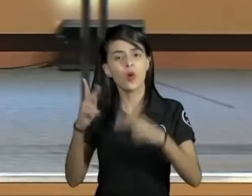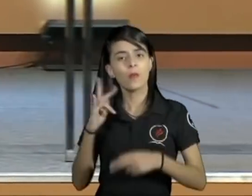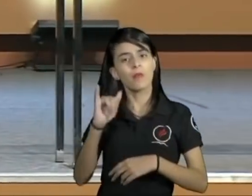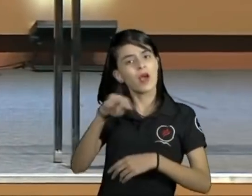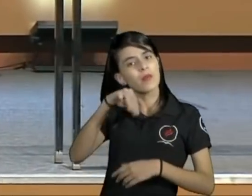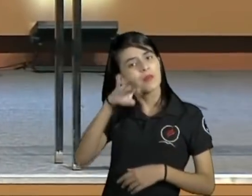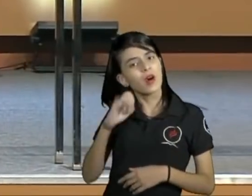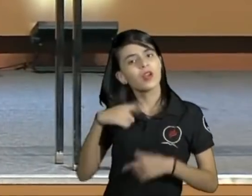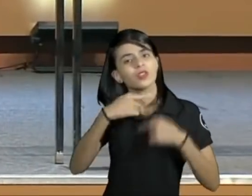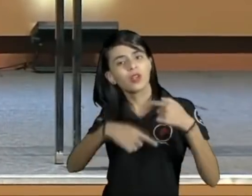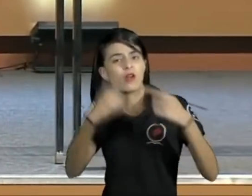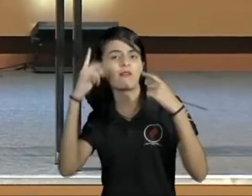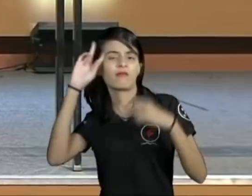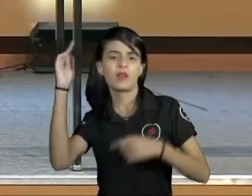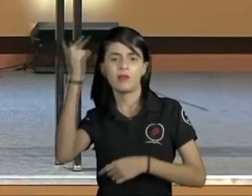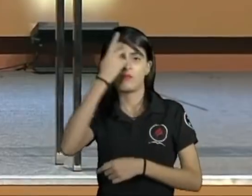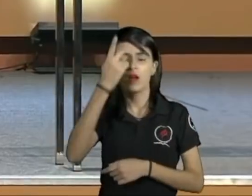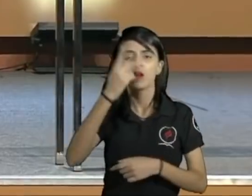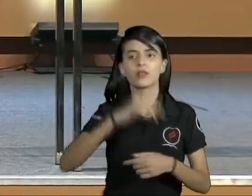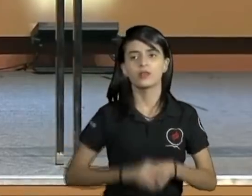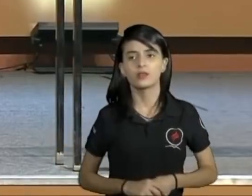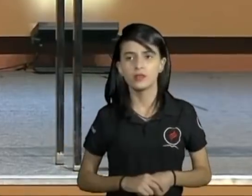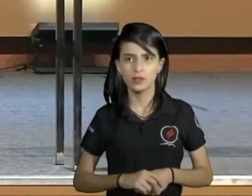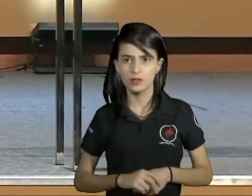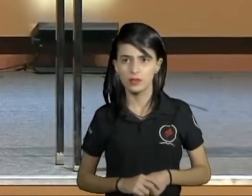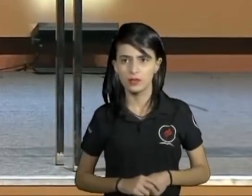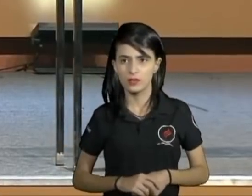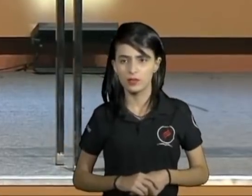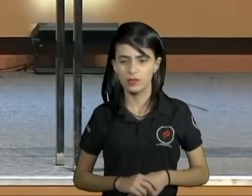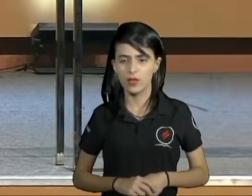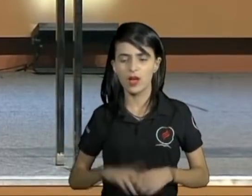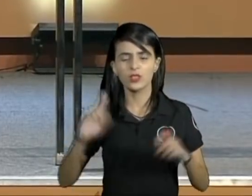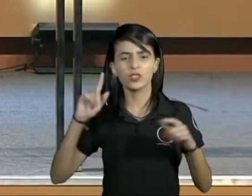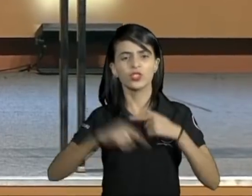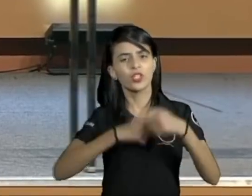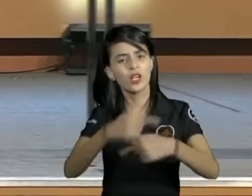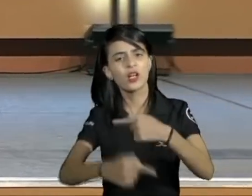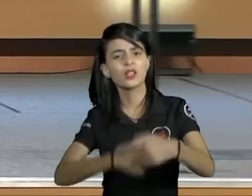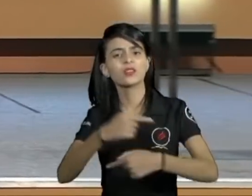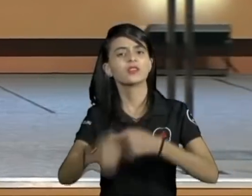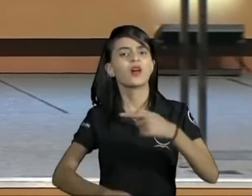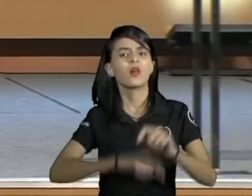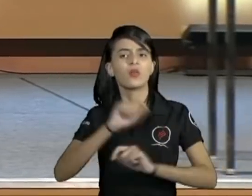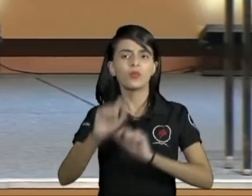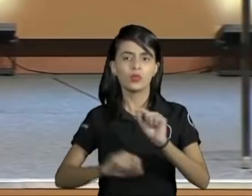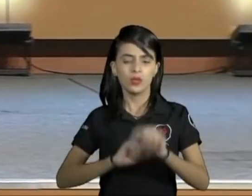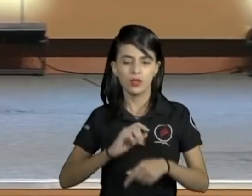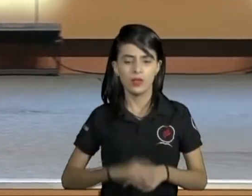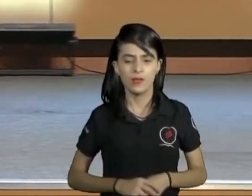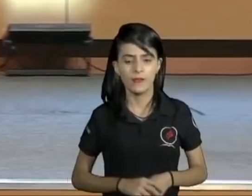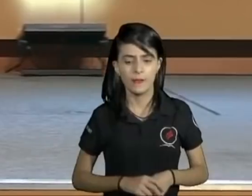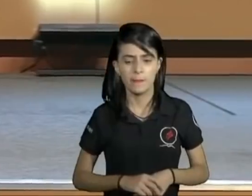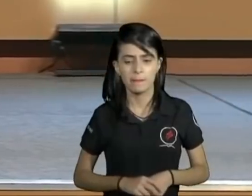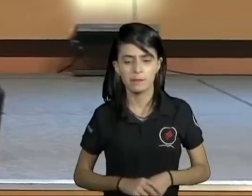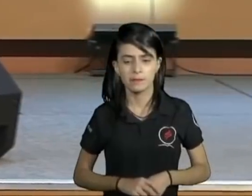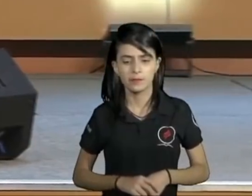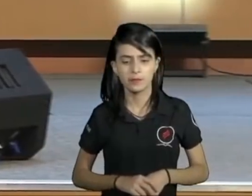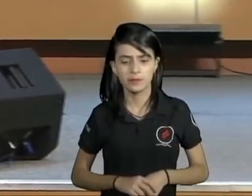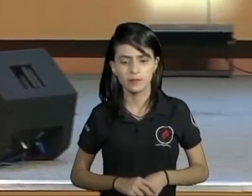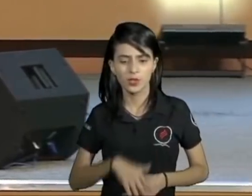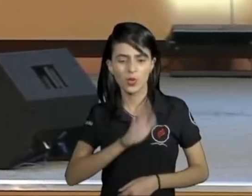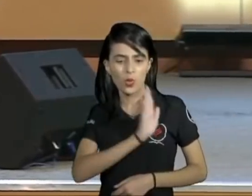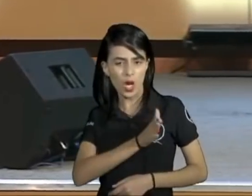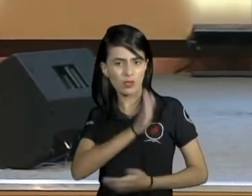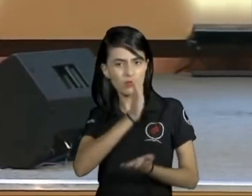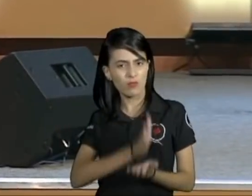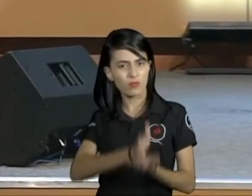Uma Geração Rebelde quanto mais uma geração que não e não região